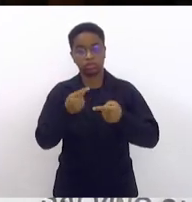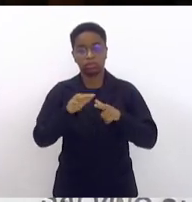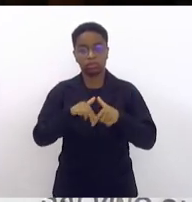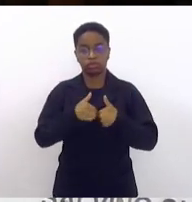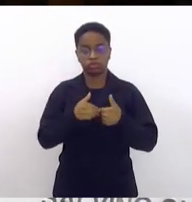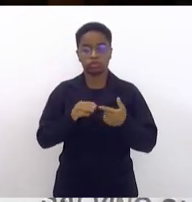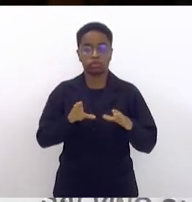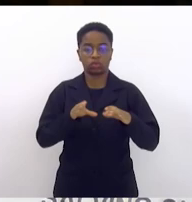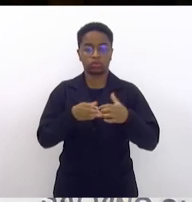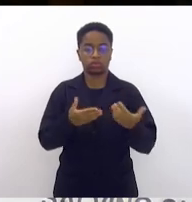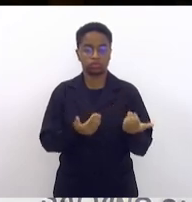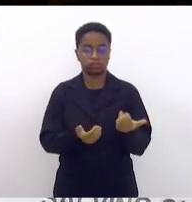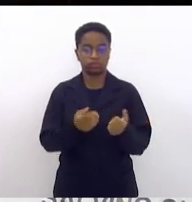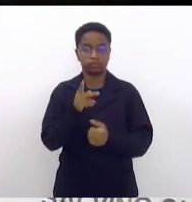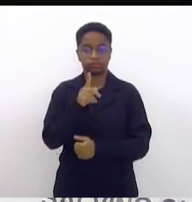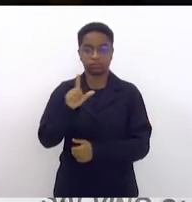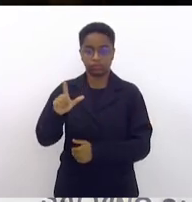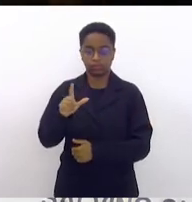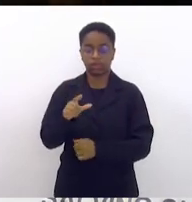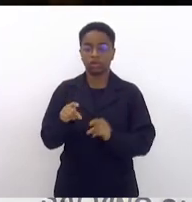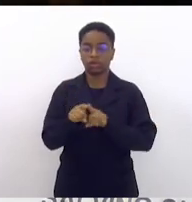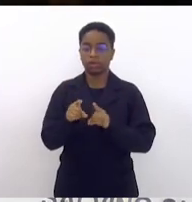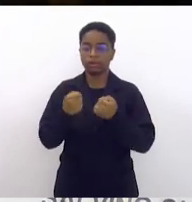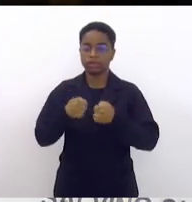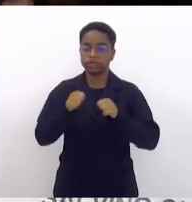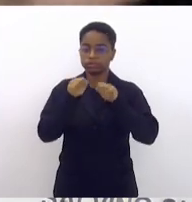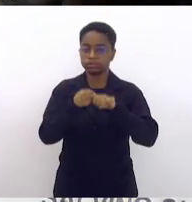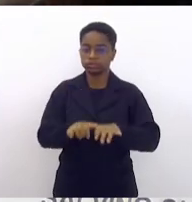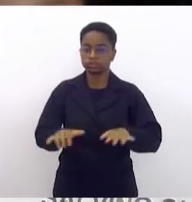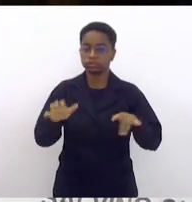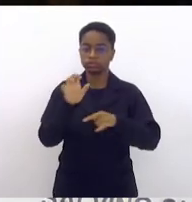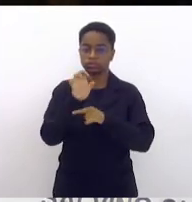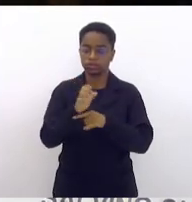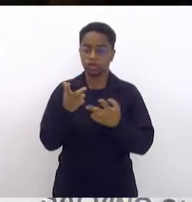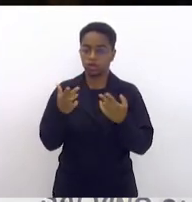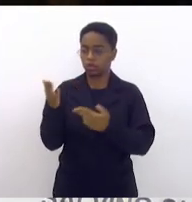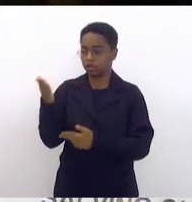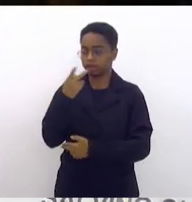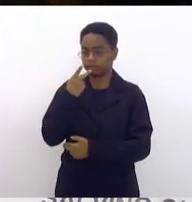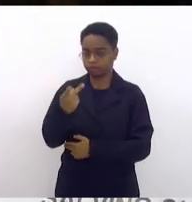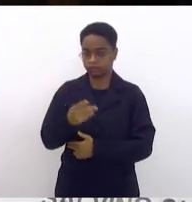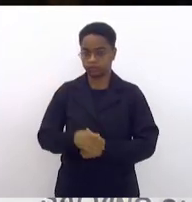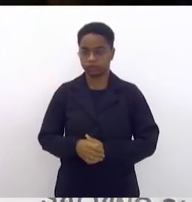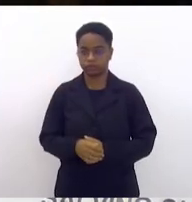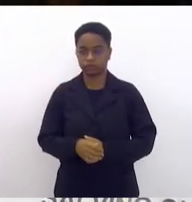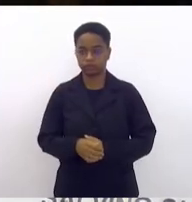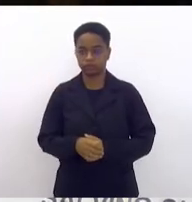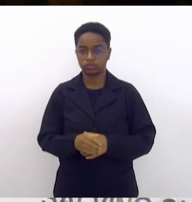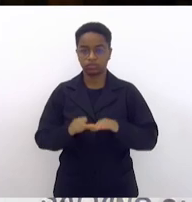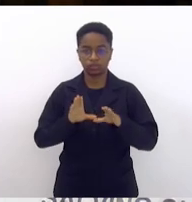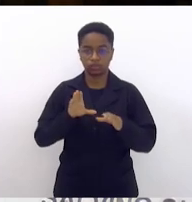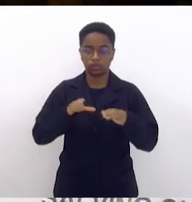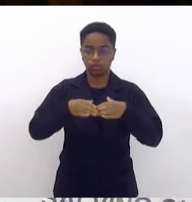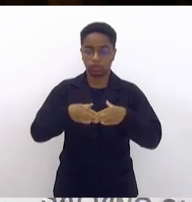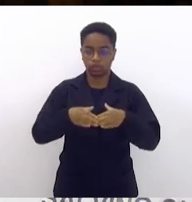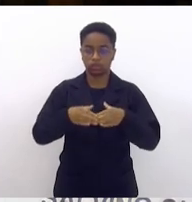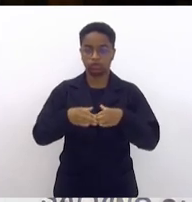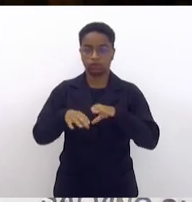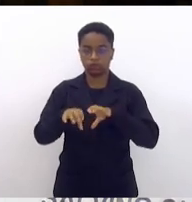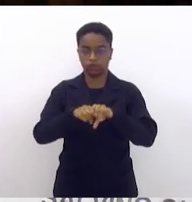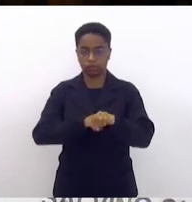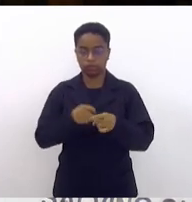do pl e acredito que a gente precisa levar isso pro estado inteiro que é o que o Misael disse do núcleo de Formação